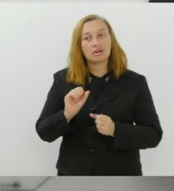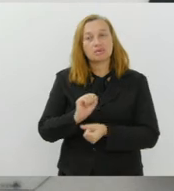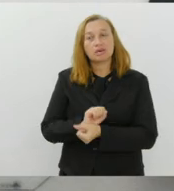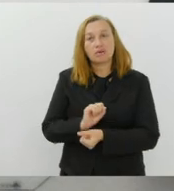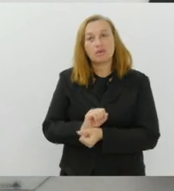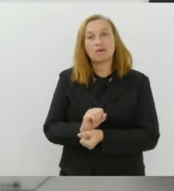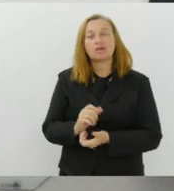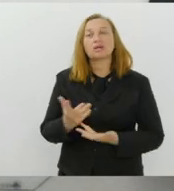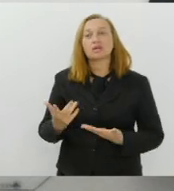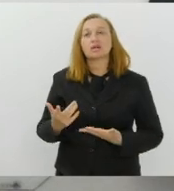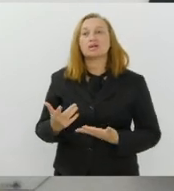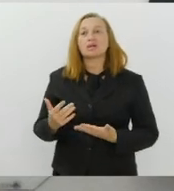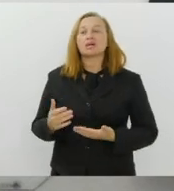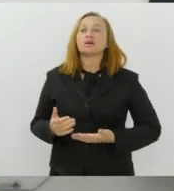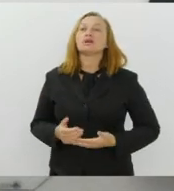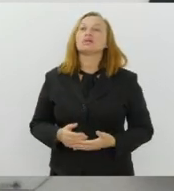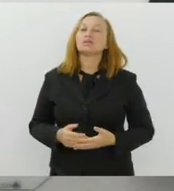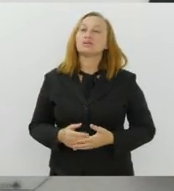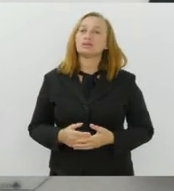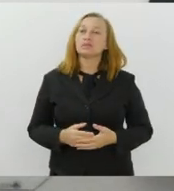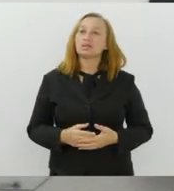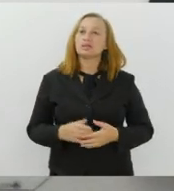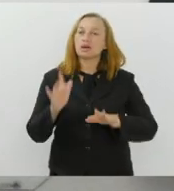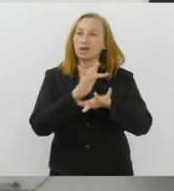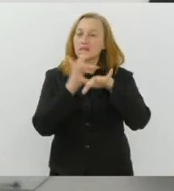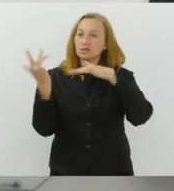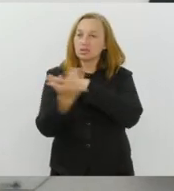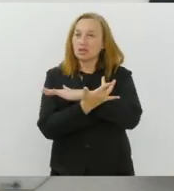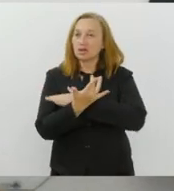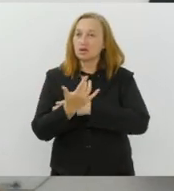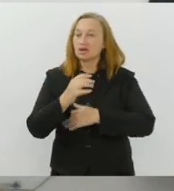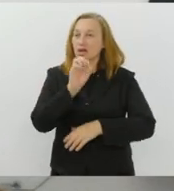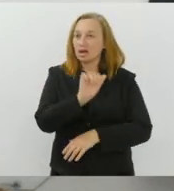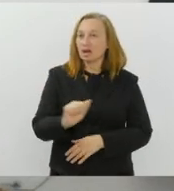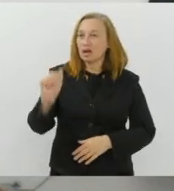colaborar através das redes sociais,